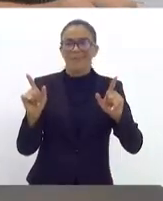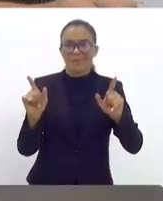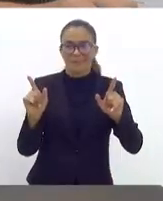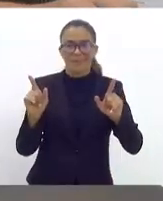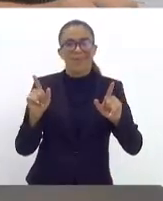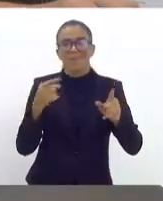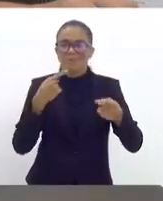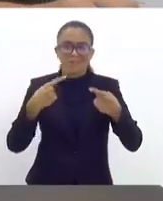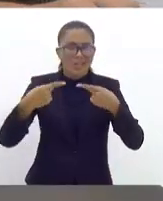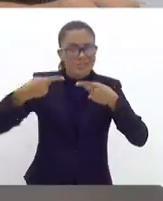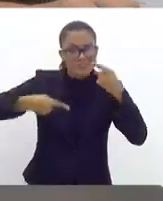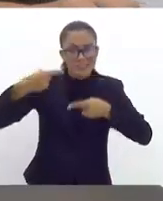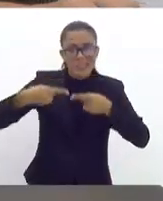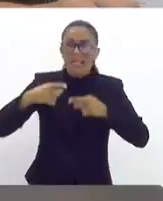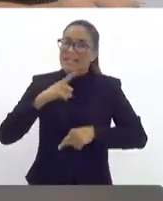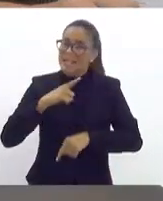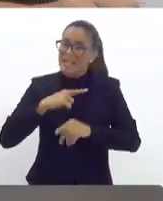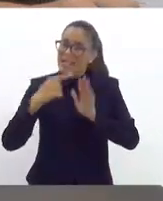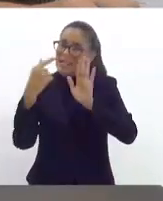que a gente tá discutindo aqui